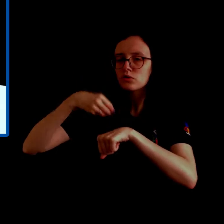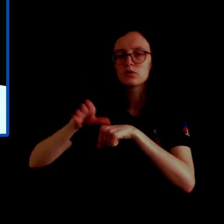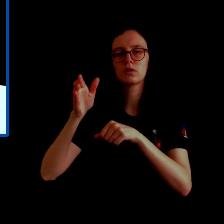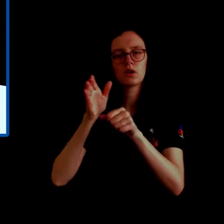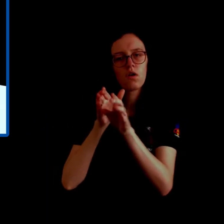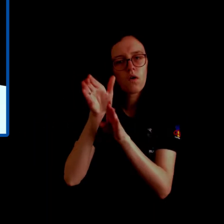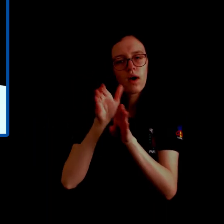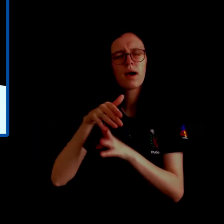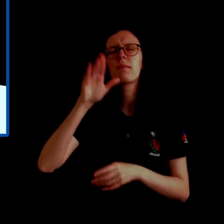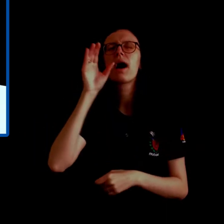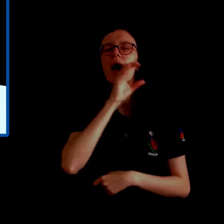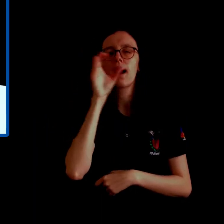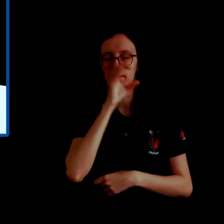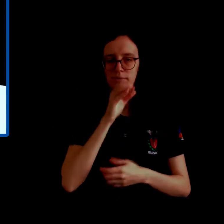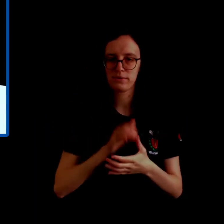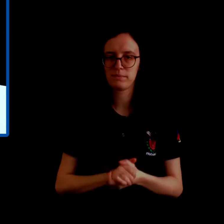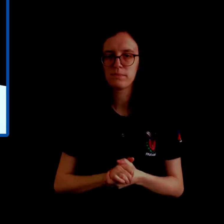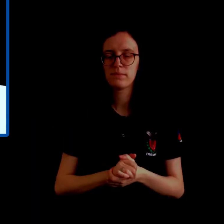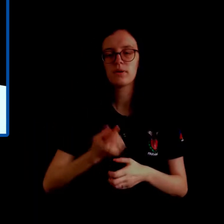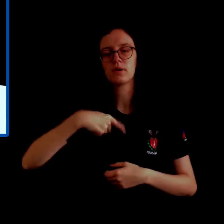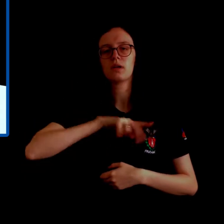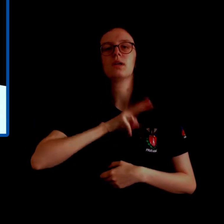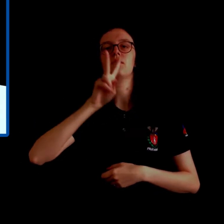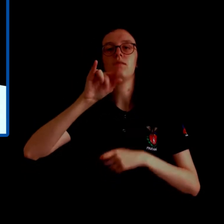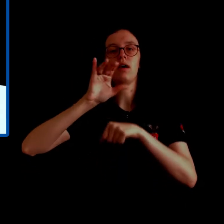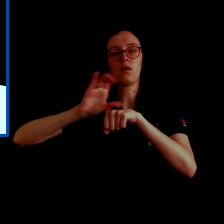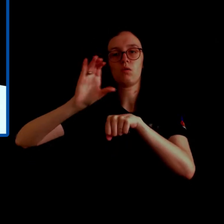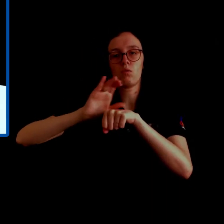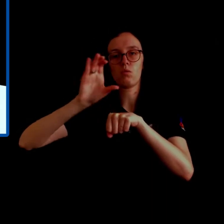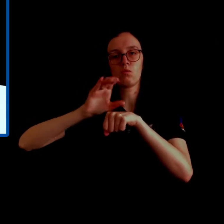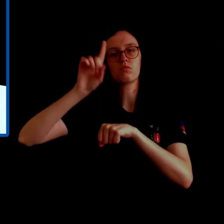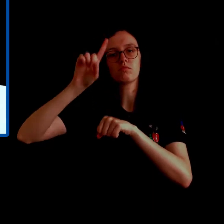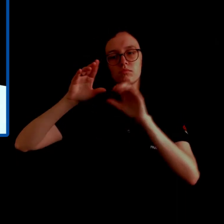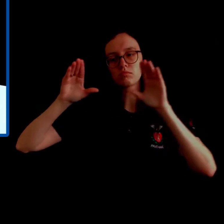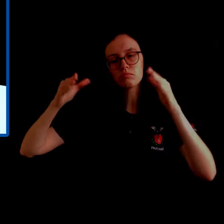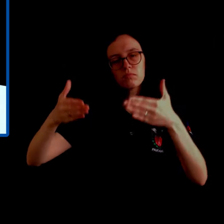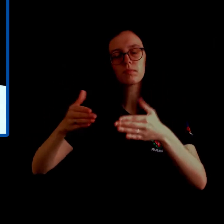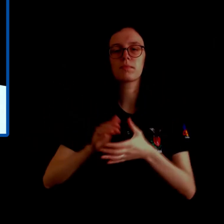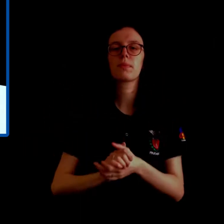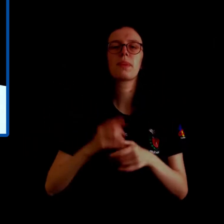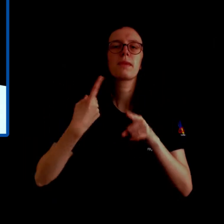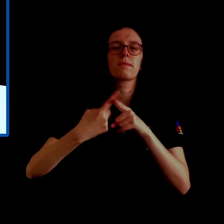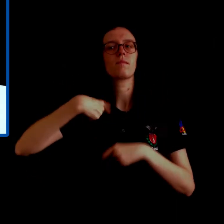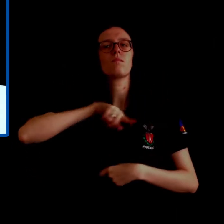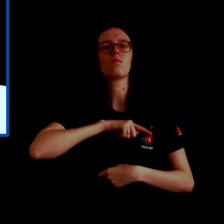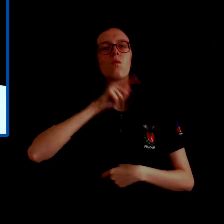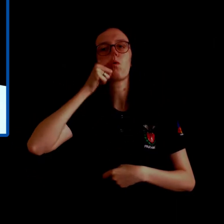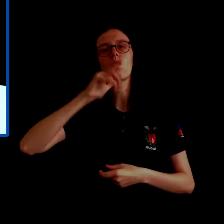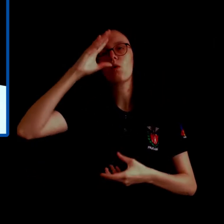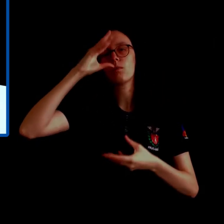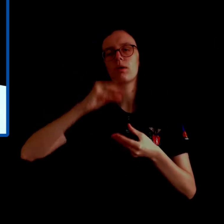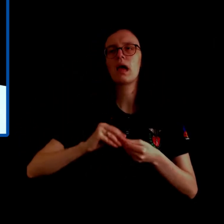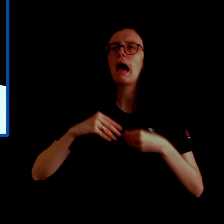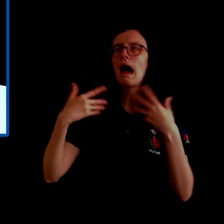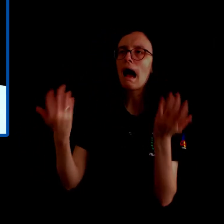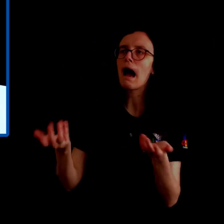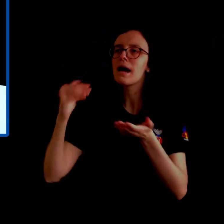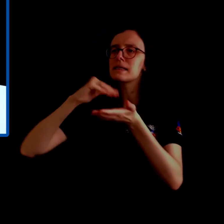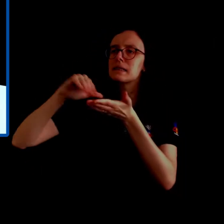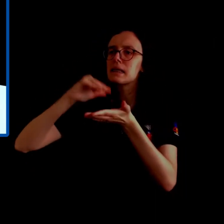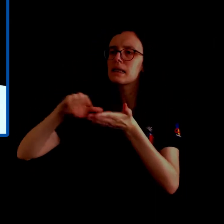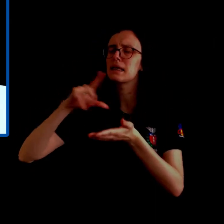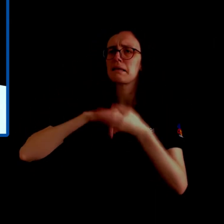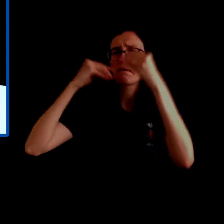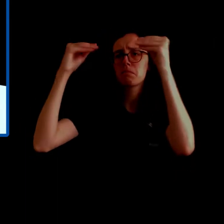mais rápida, e aí a gente vai ter o curso de formação. Tá? Até porque para a gente compreender, a secretaria está colocando um